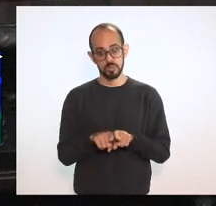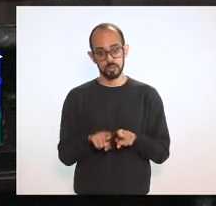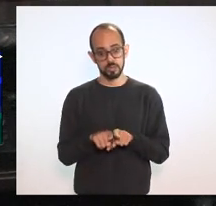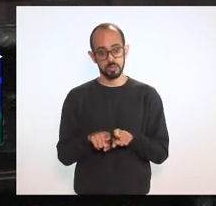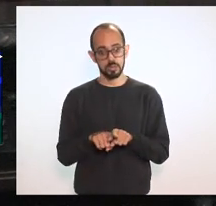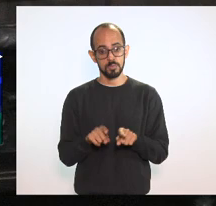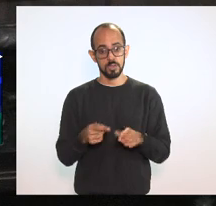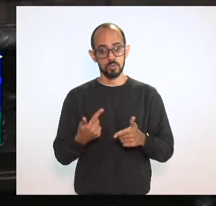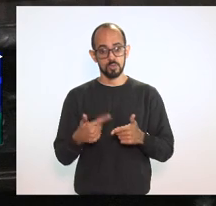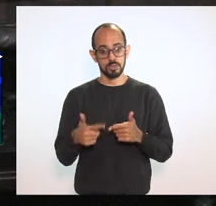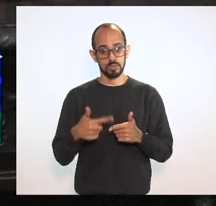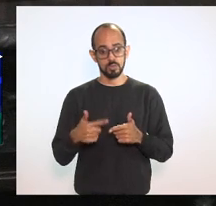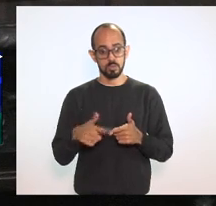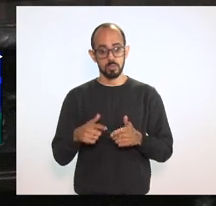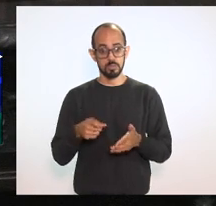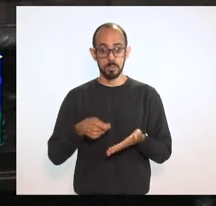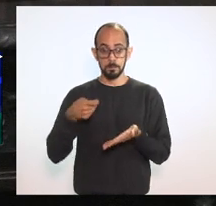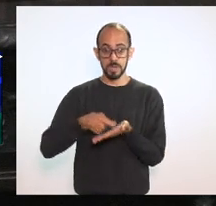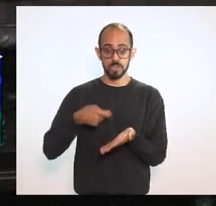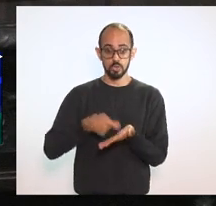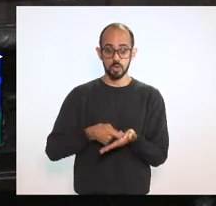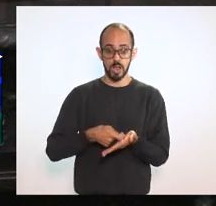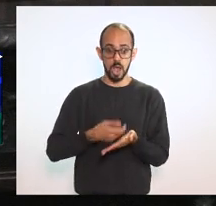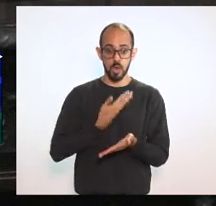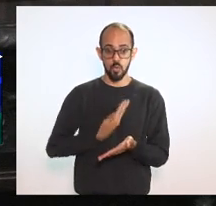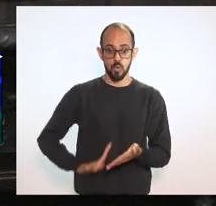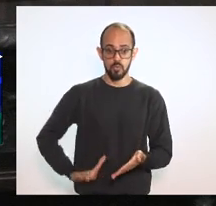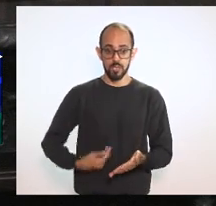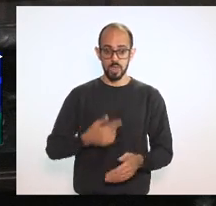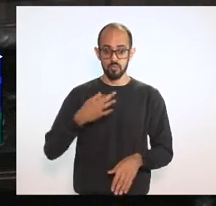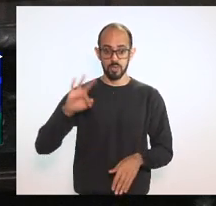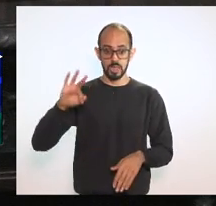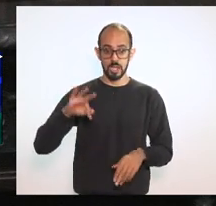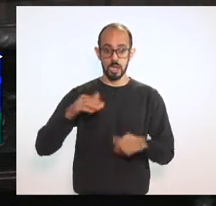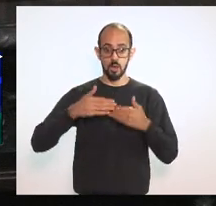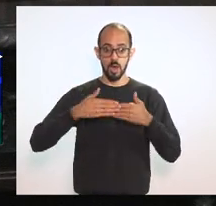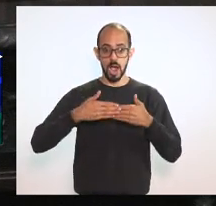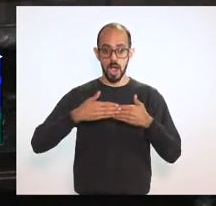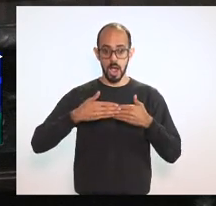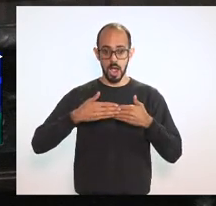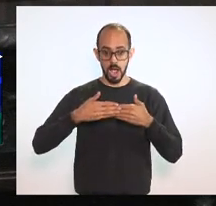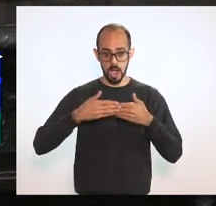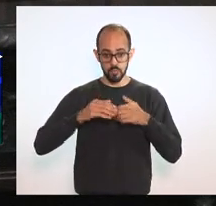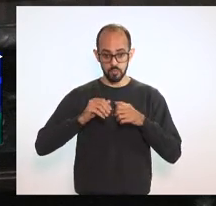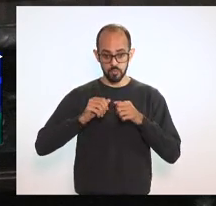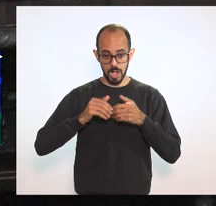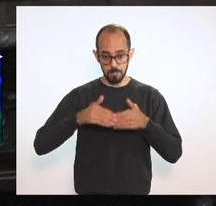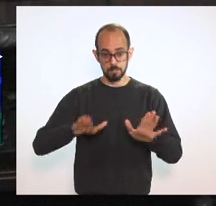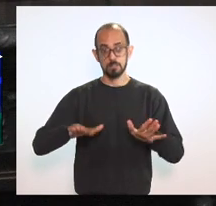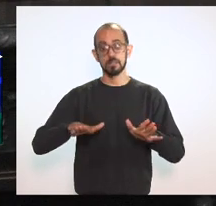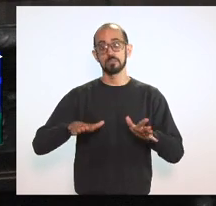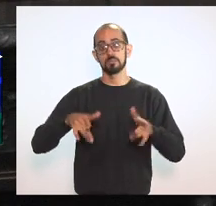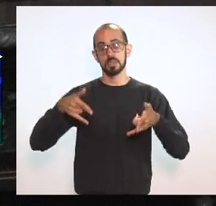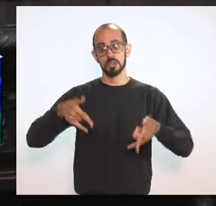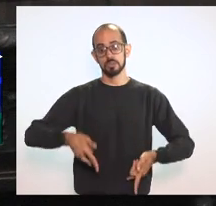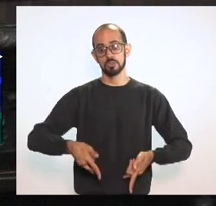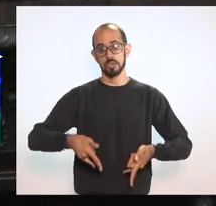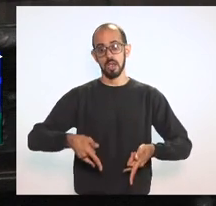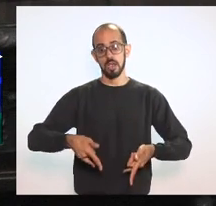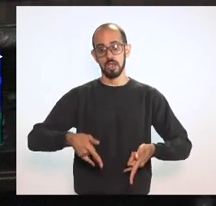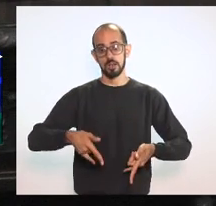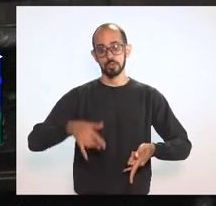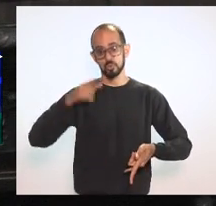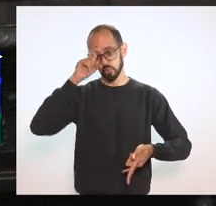comissão de saúde de pressionar o governo federal através da justiça para abrir abrir os deleites federais como